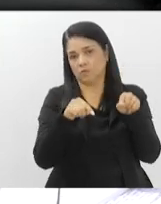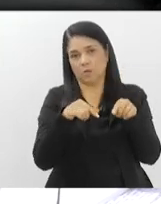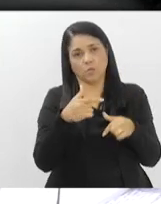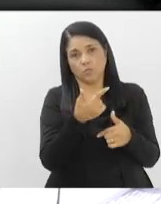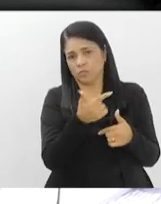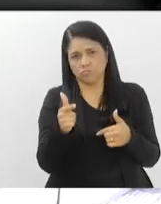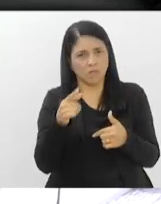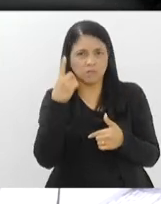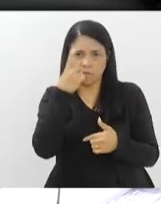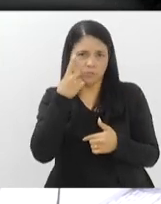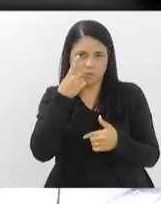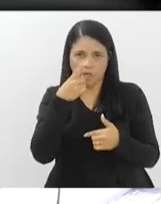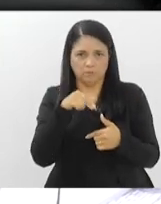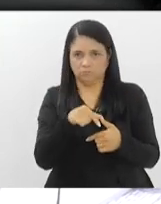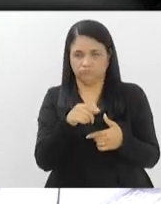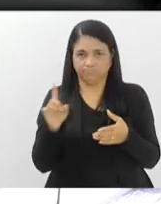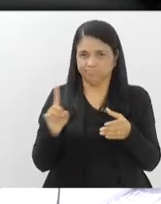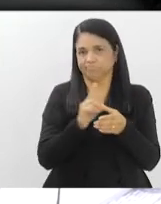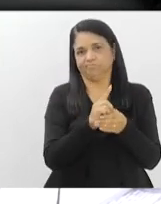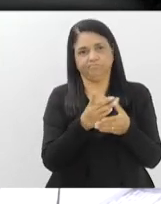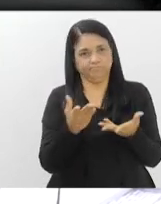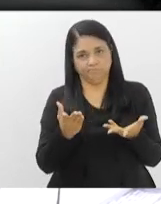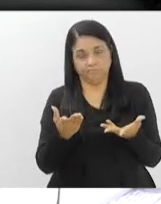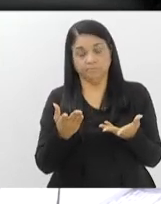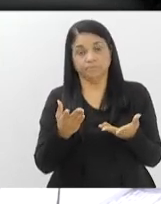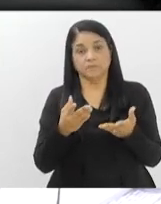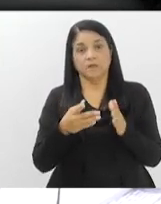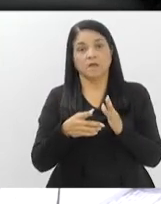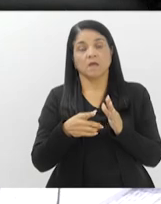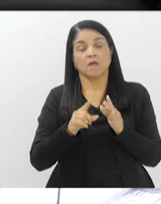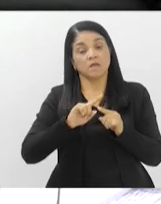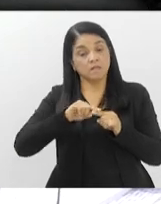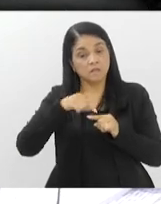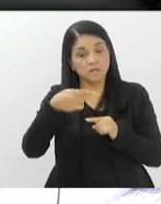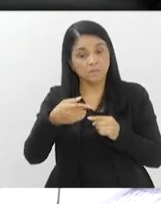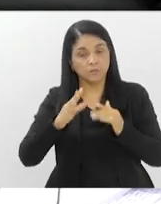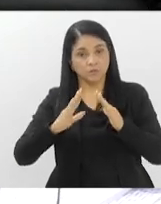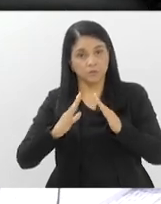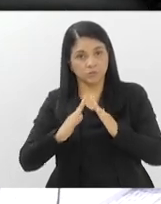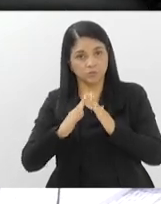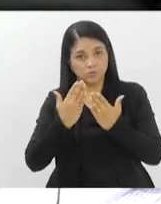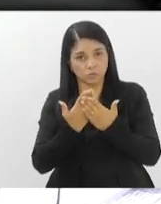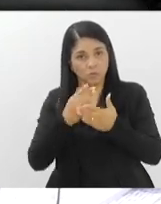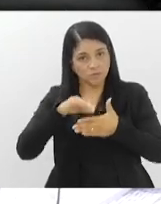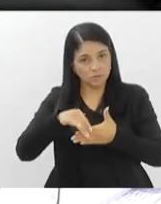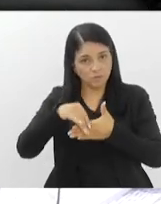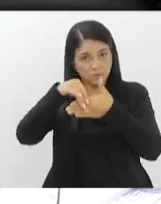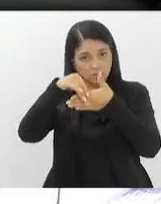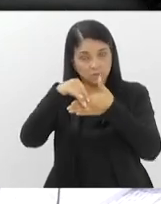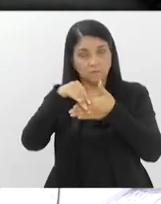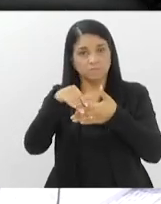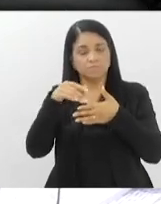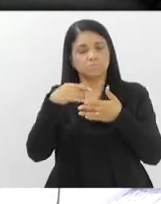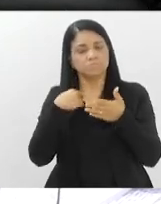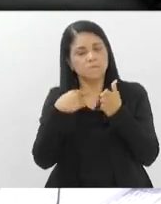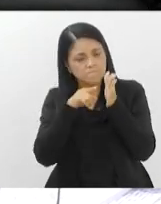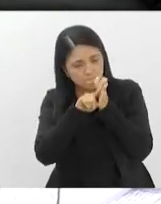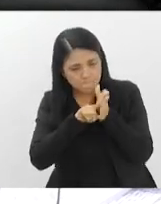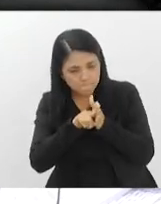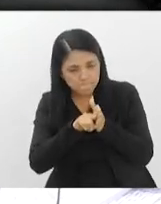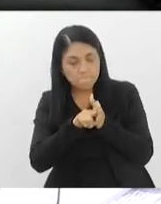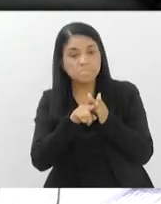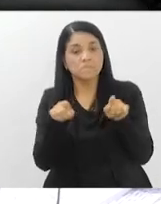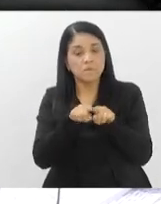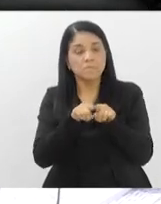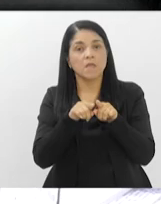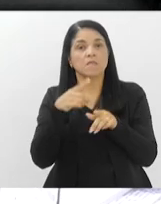deputado nisso. A posteriori, no colégio de líderes, se verificou que era abrangente para os deputados